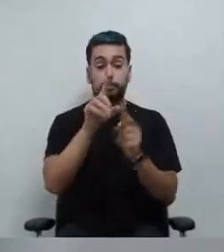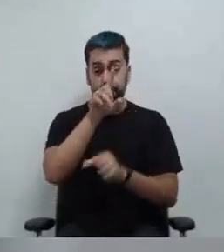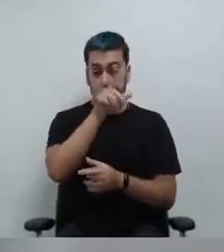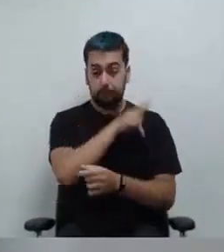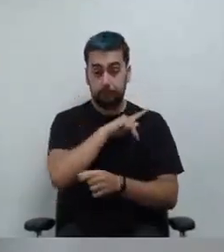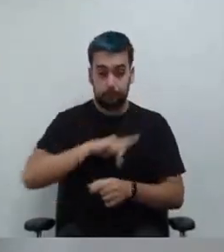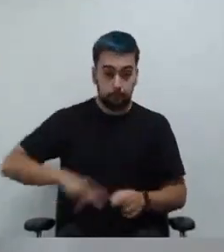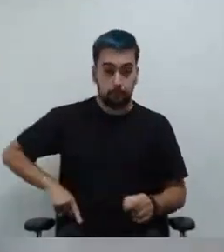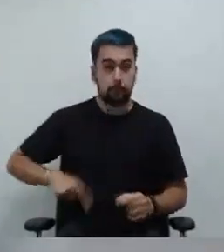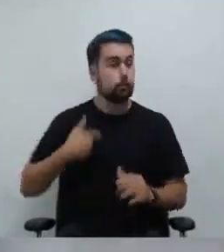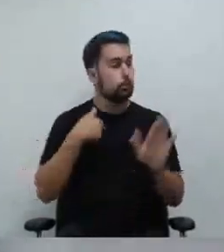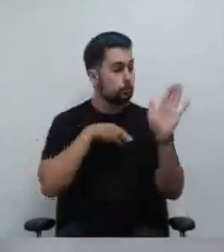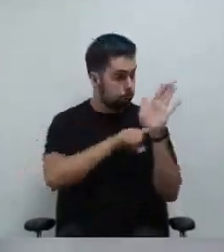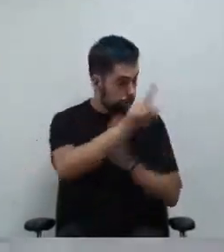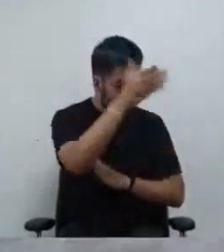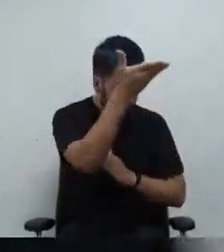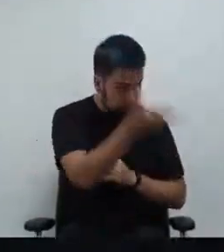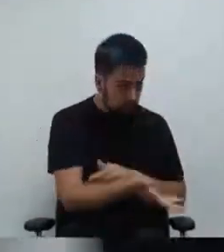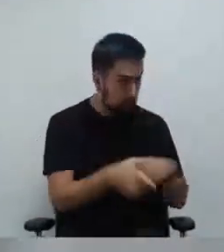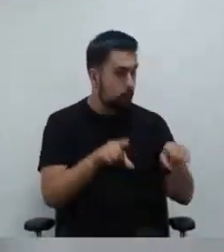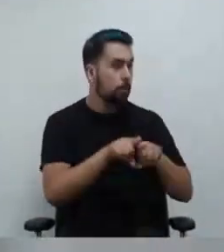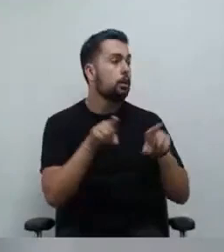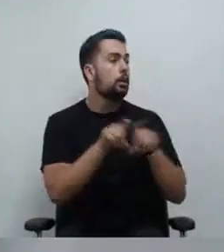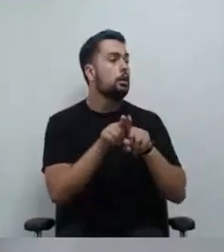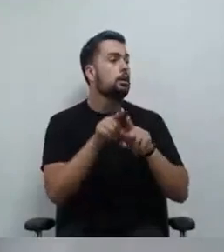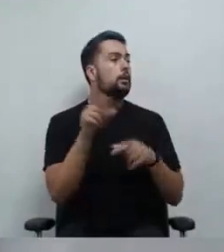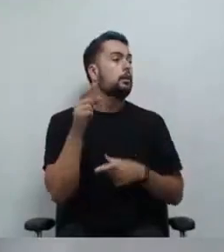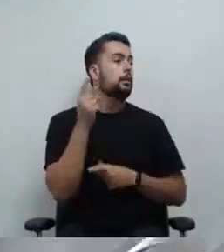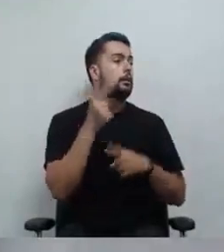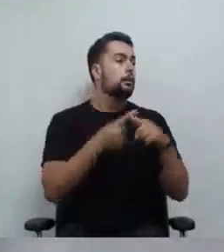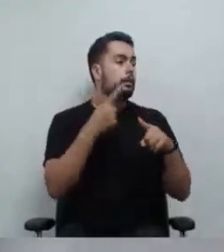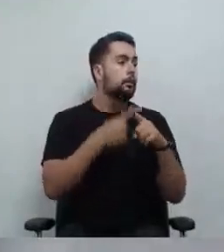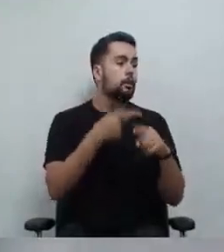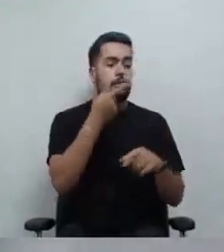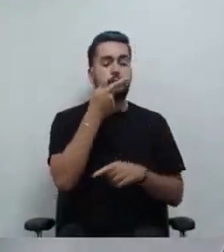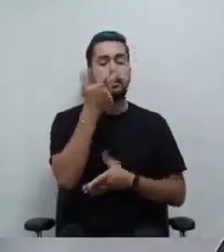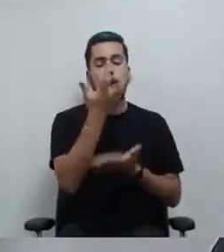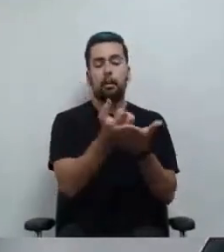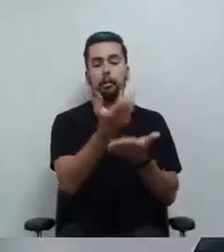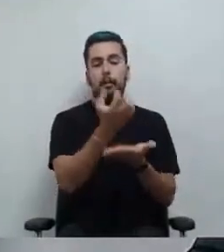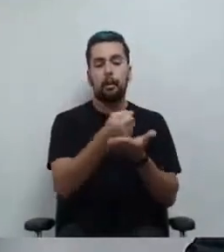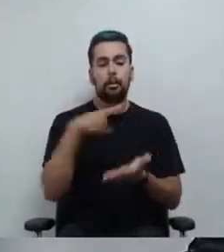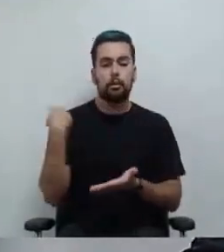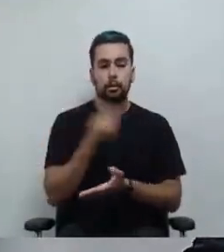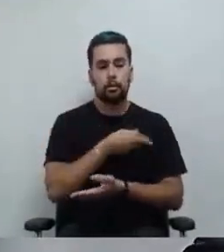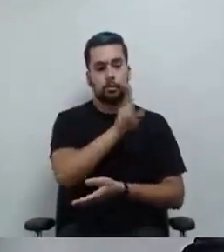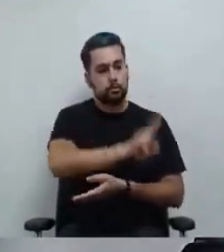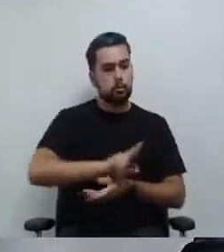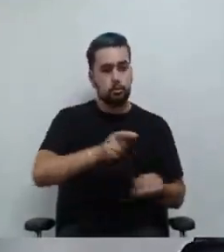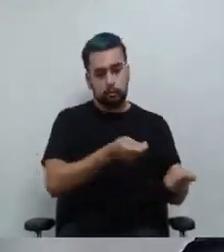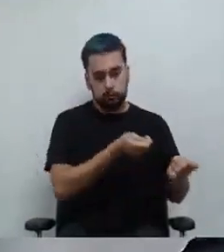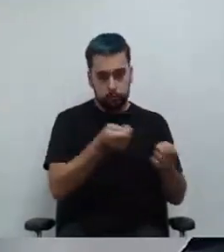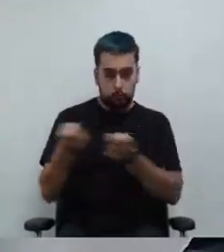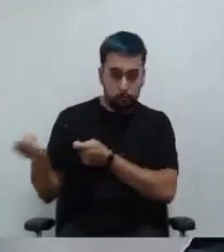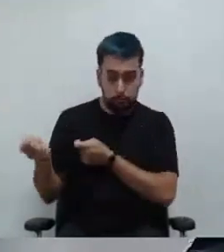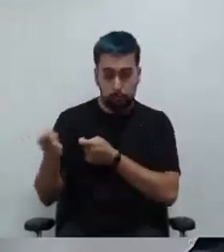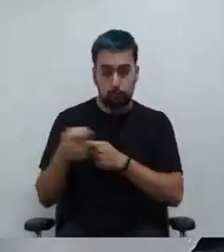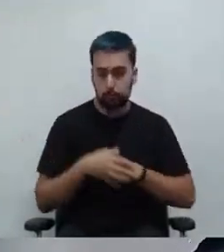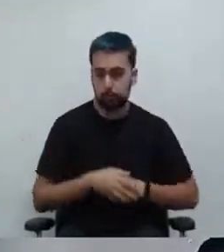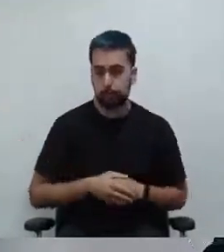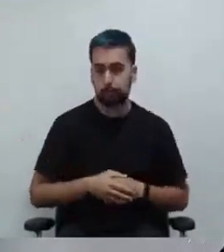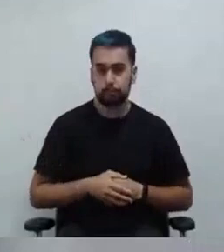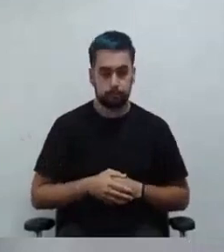eu pergunto a Vossa Excelência, por falar em aplicação que utilizamos no nosso cotidiano,